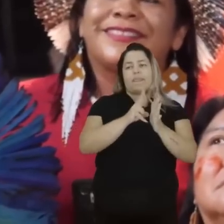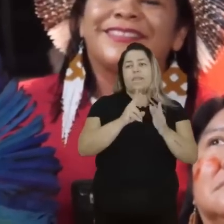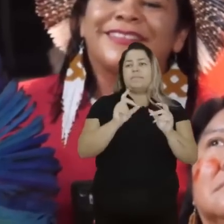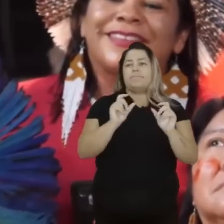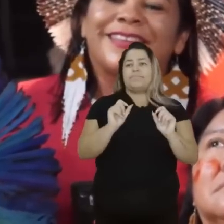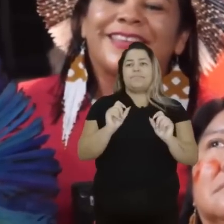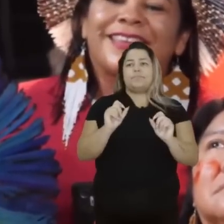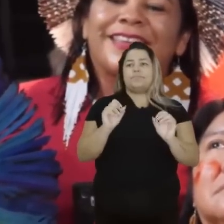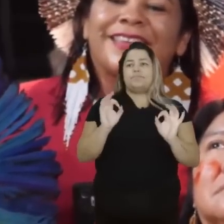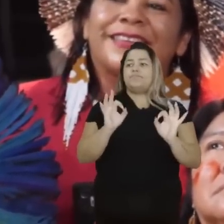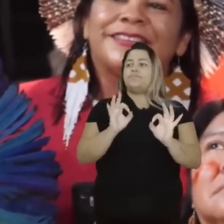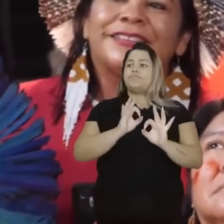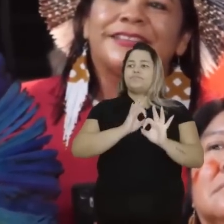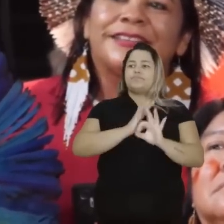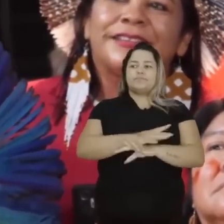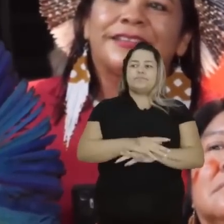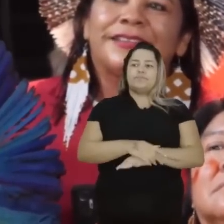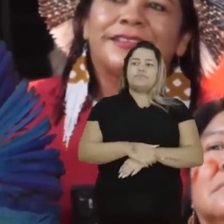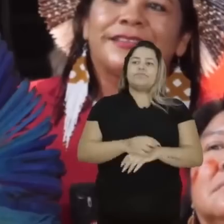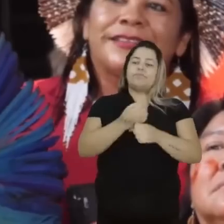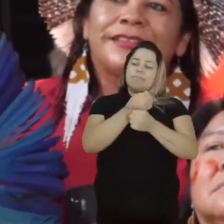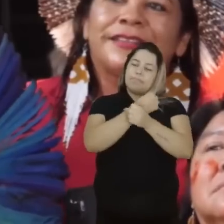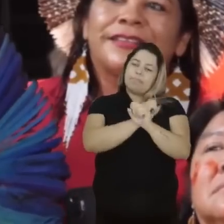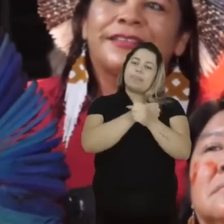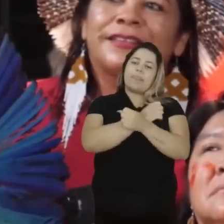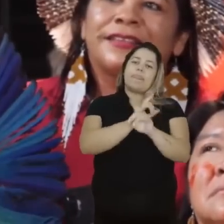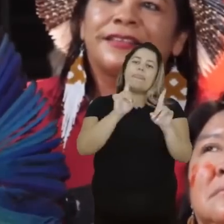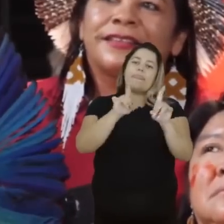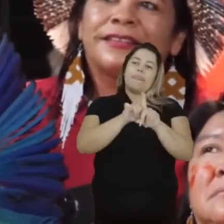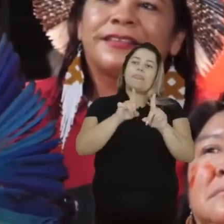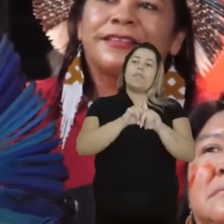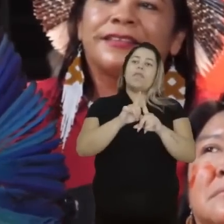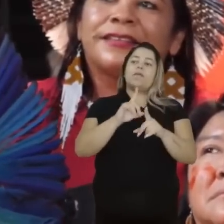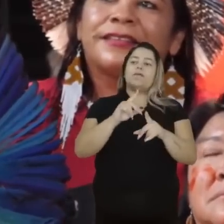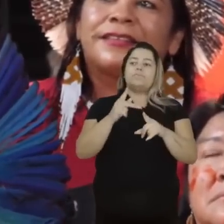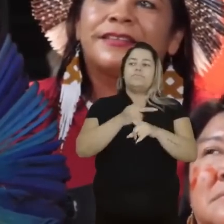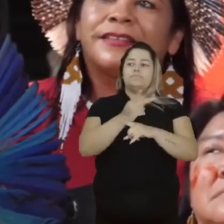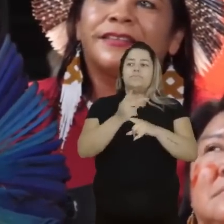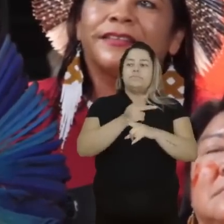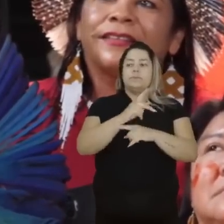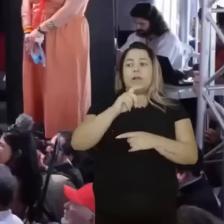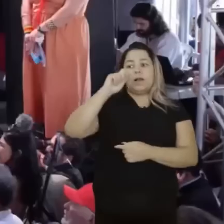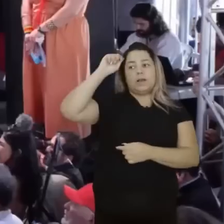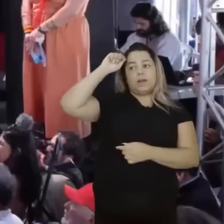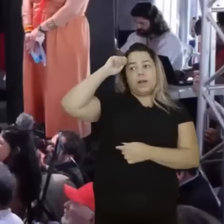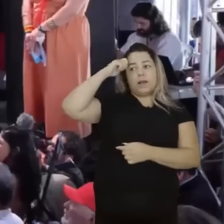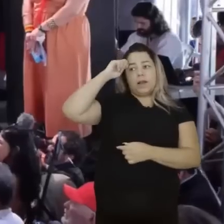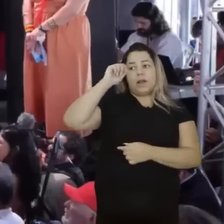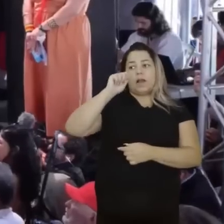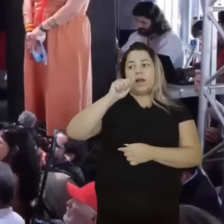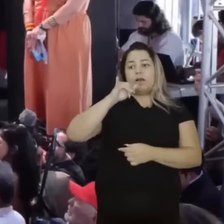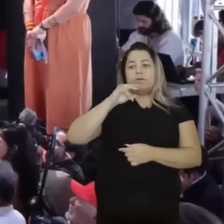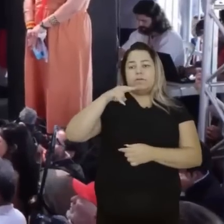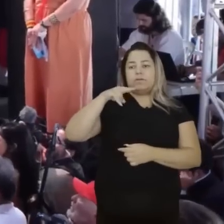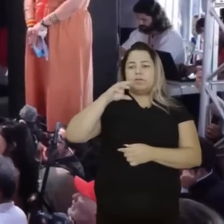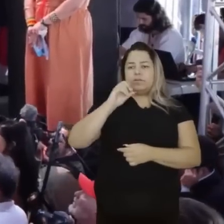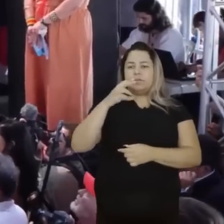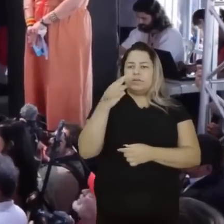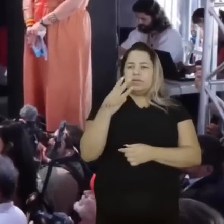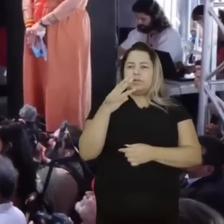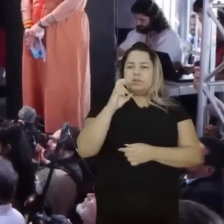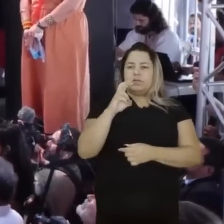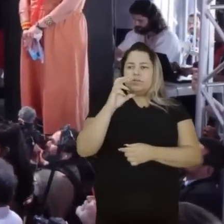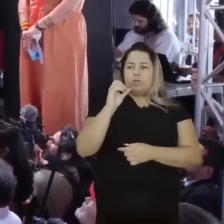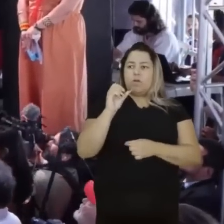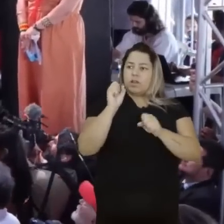saciaram o seu desejo de escravizar e foram buscar africanos. E 200, 350